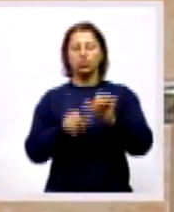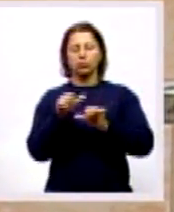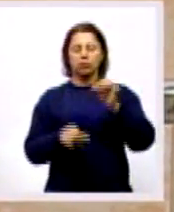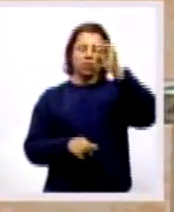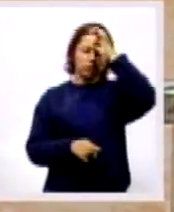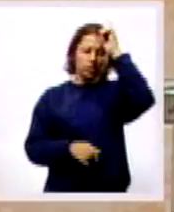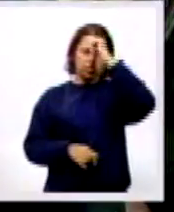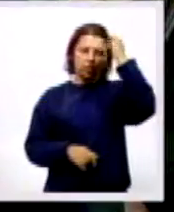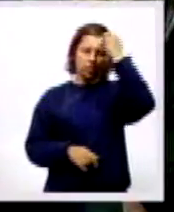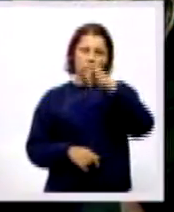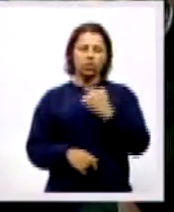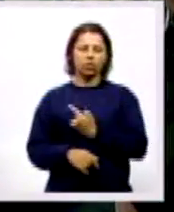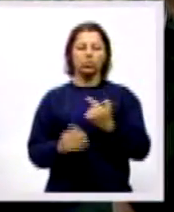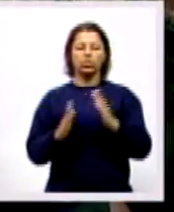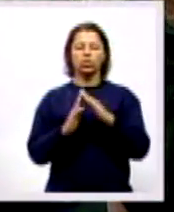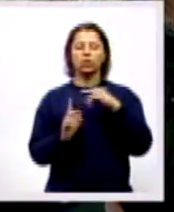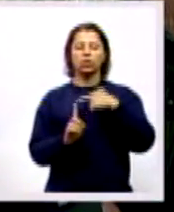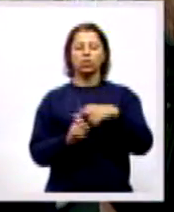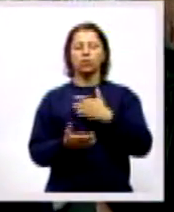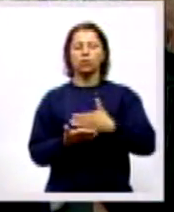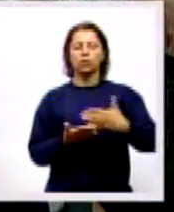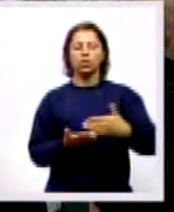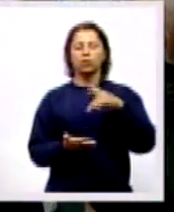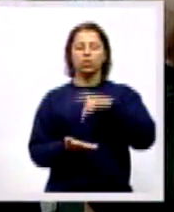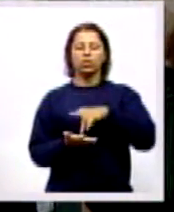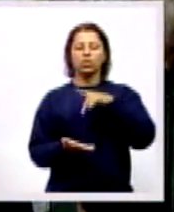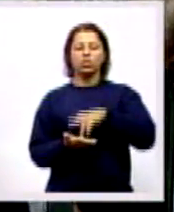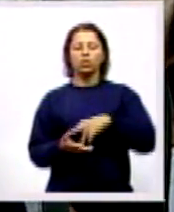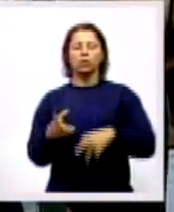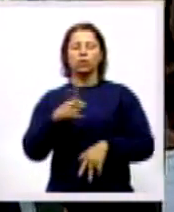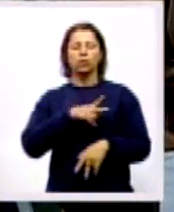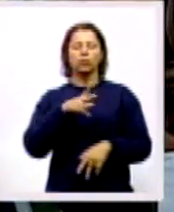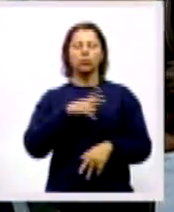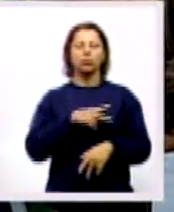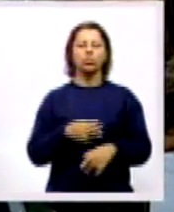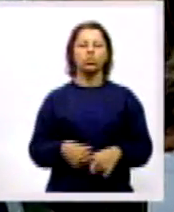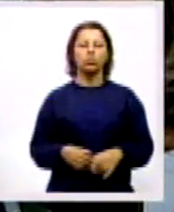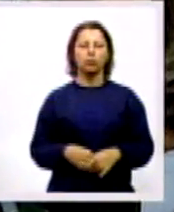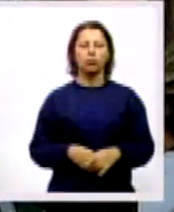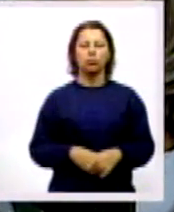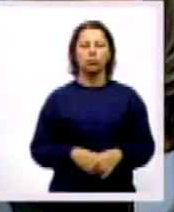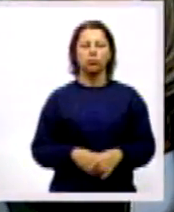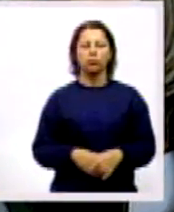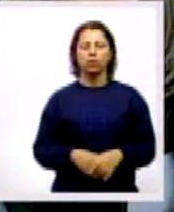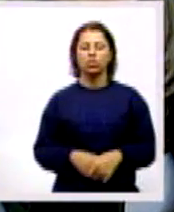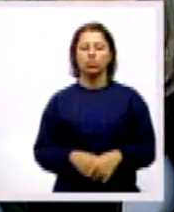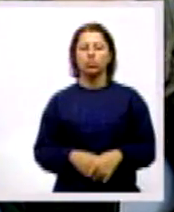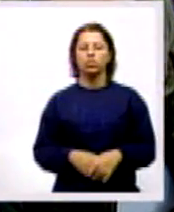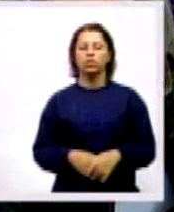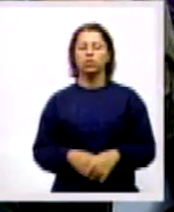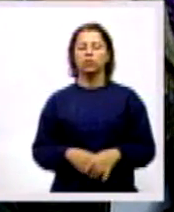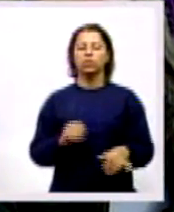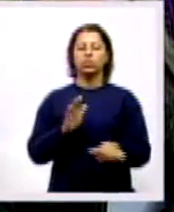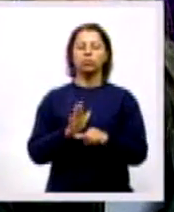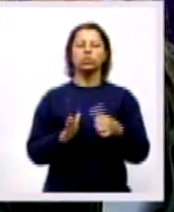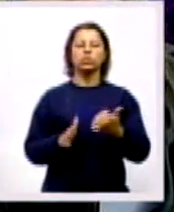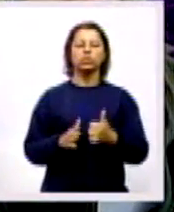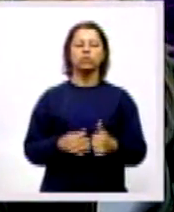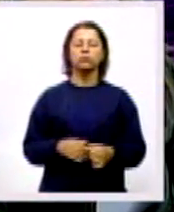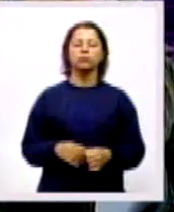nós, na igreja, a começar nessa realidade muito particular. Primeira coisa, gente, vamos na primeira